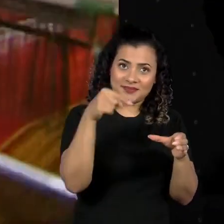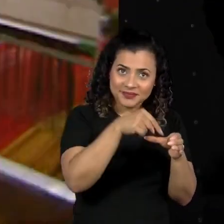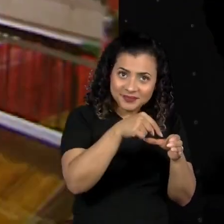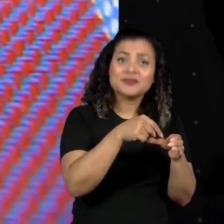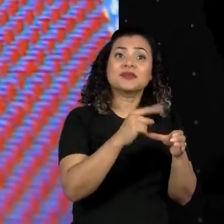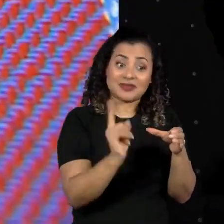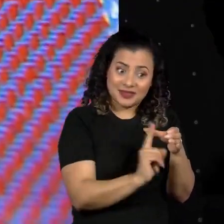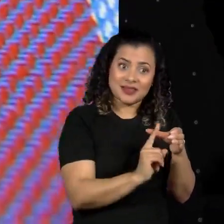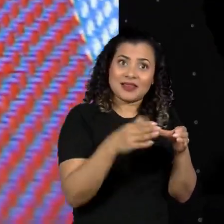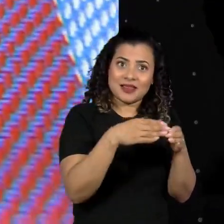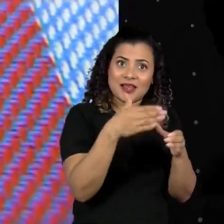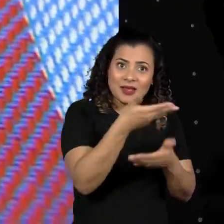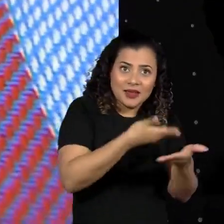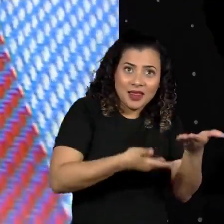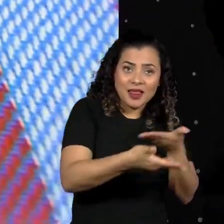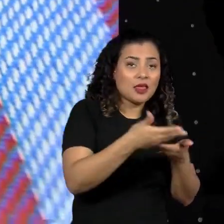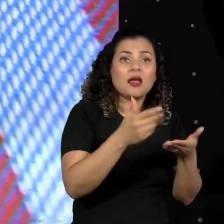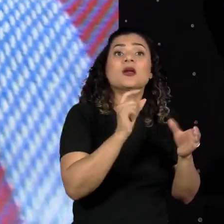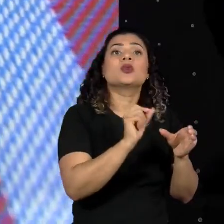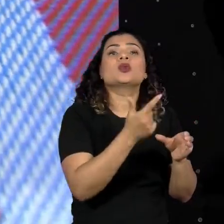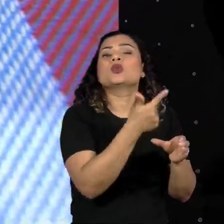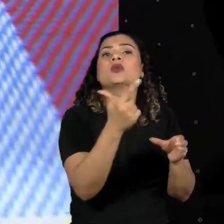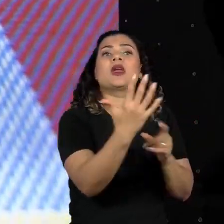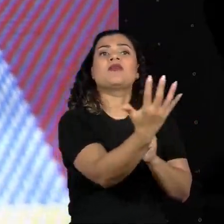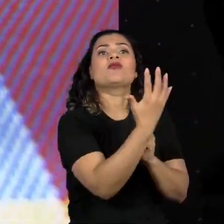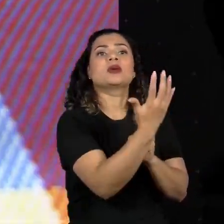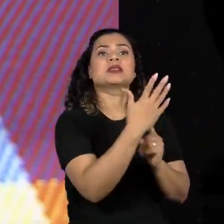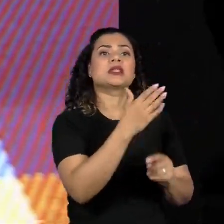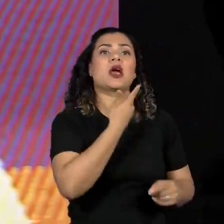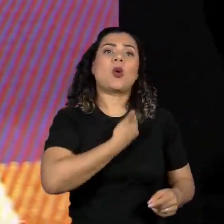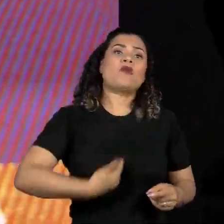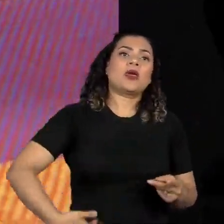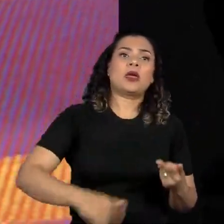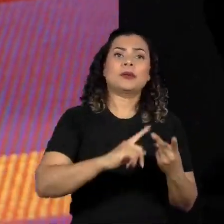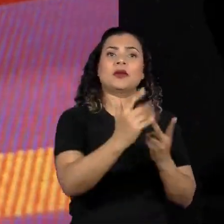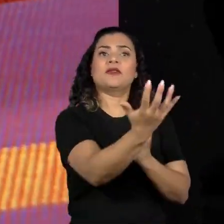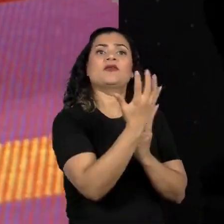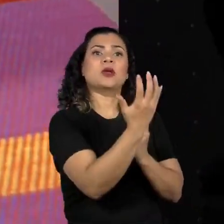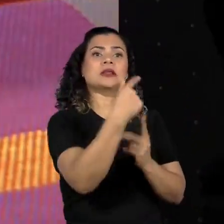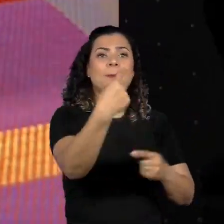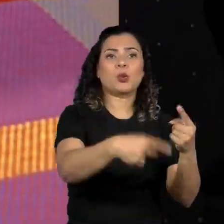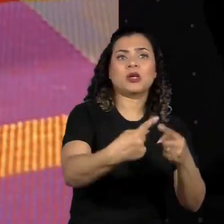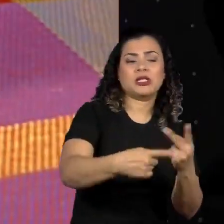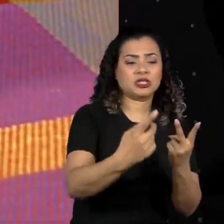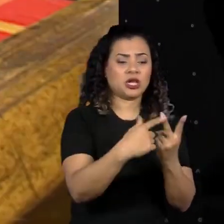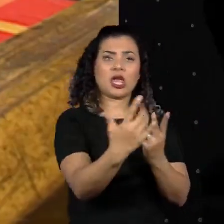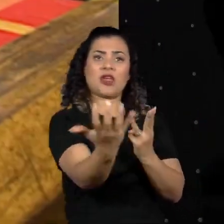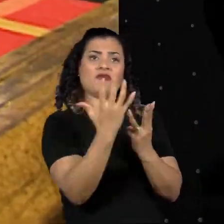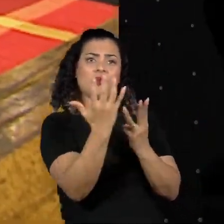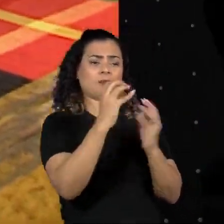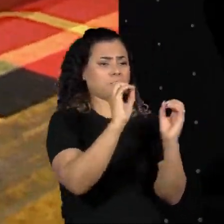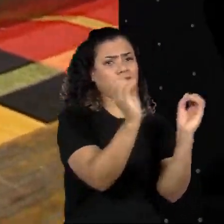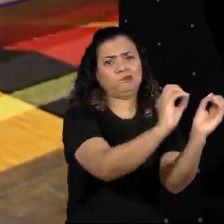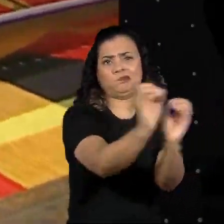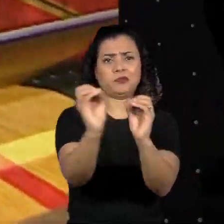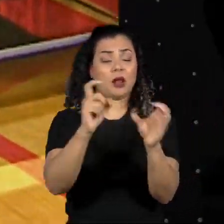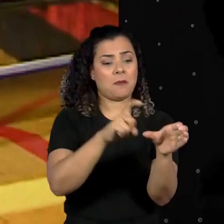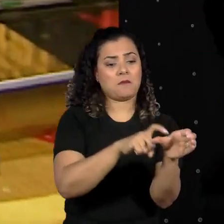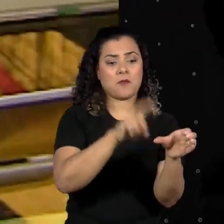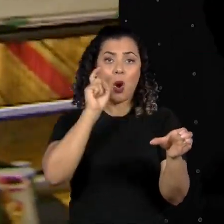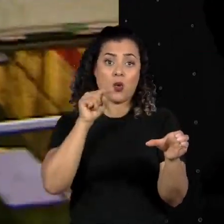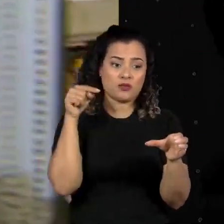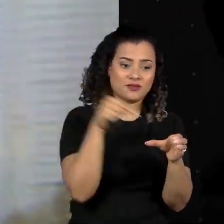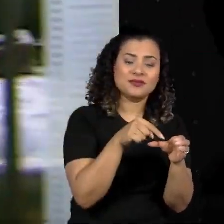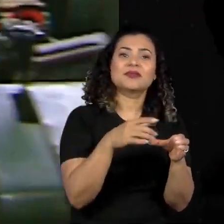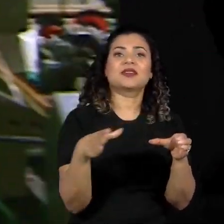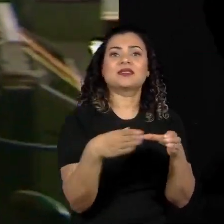daquela cooperativa, não sofrem interferência do Estado, não sofrem interferência de um político, eles são autônomos e independentes para